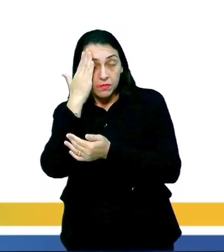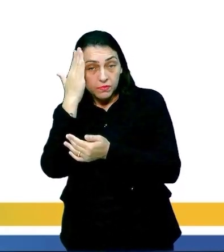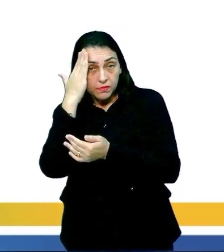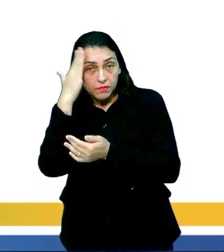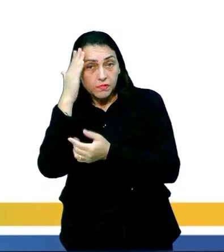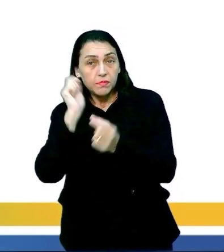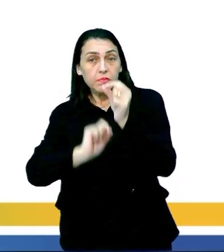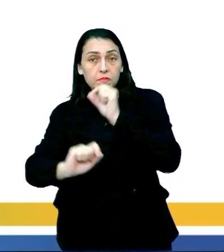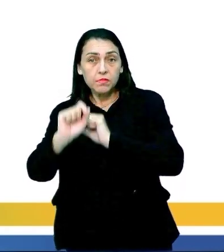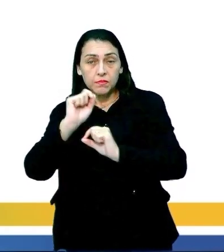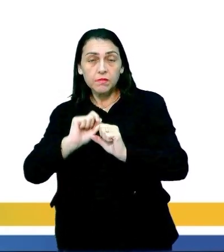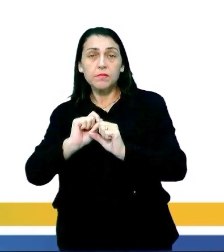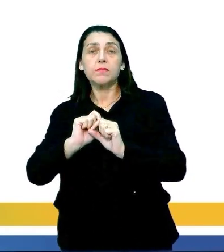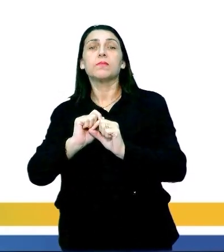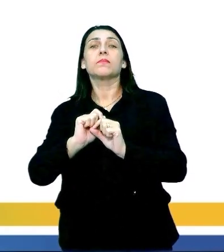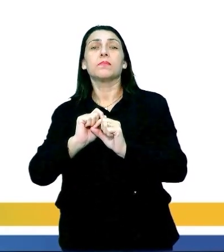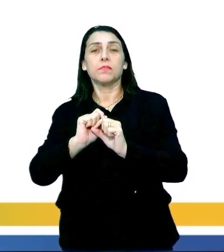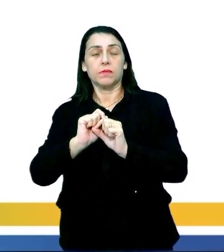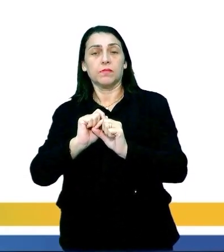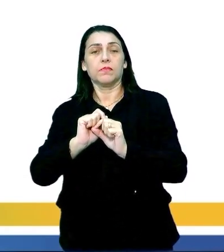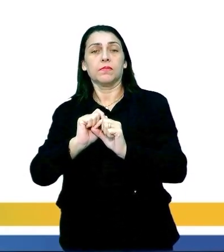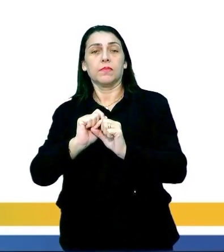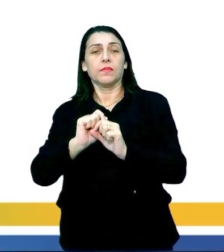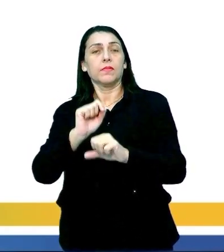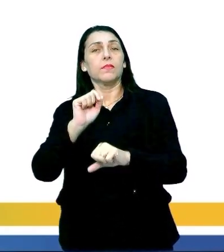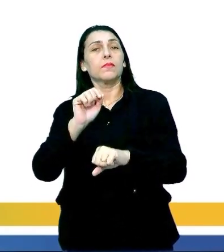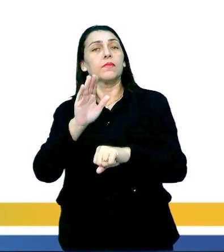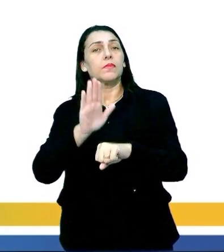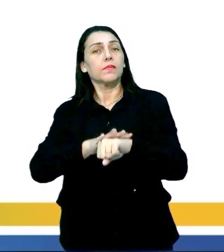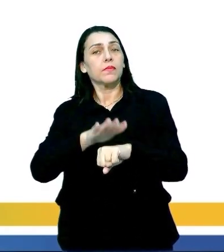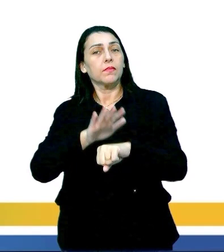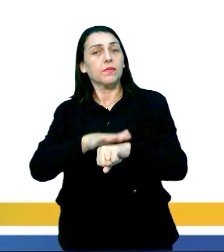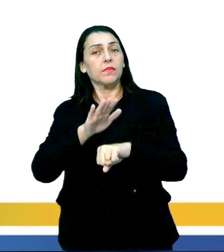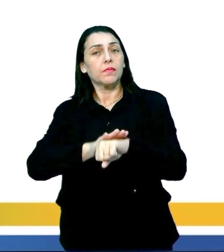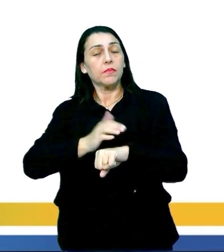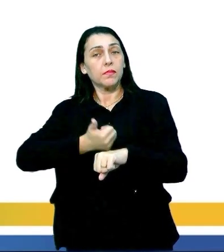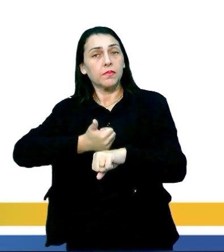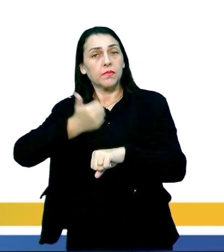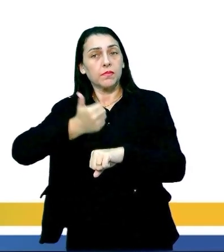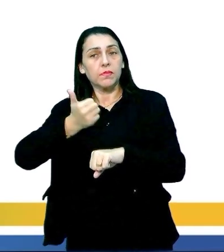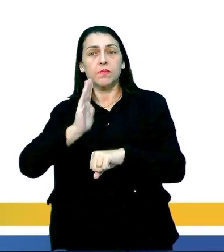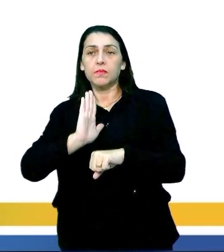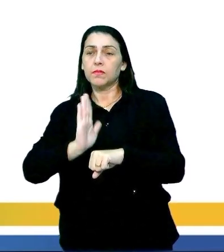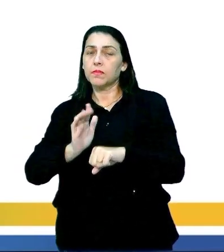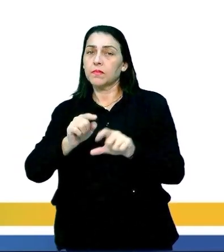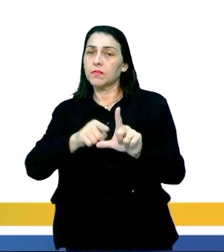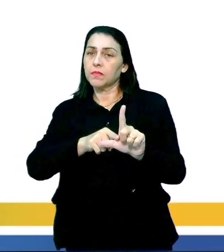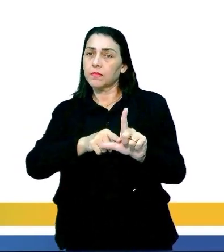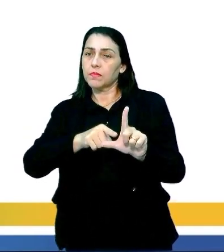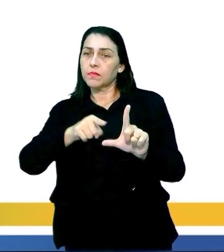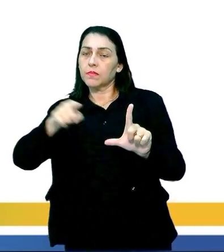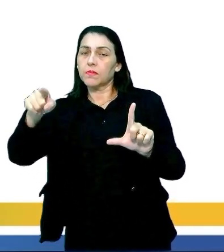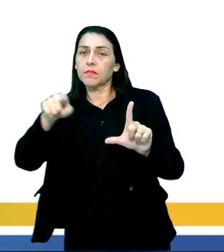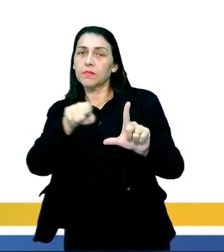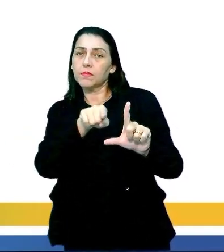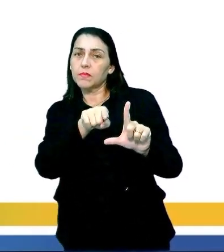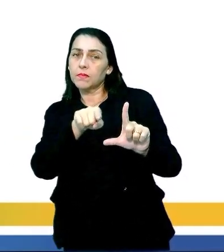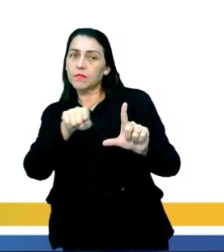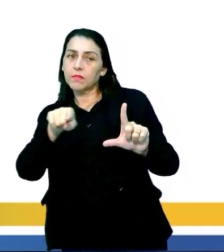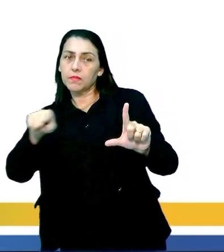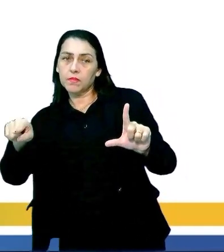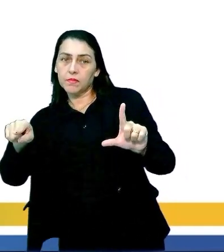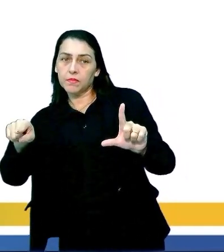Sabemos que essa situação é uma função do primeiro grau, já que o gráfico é uma